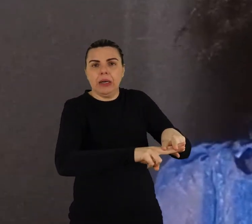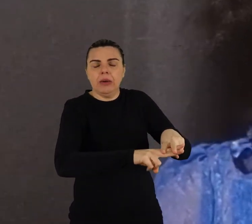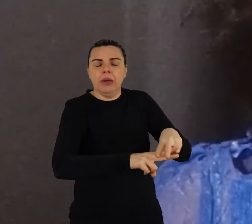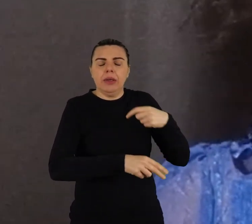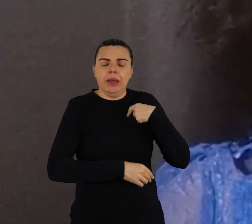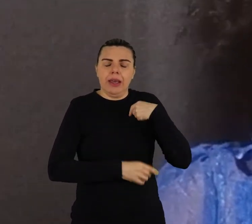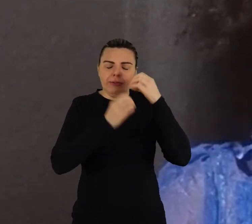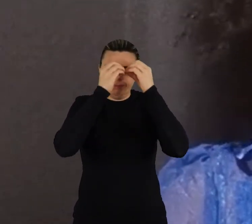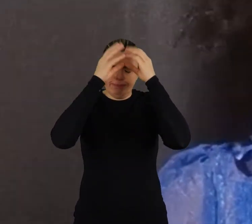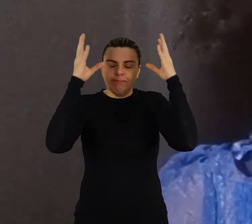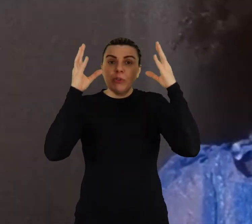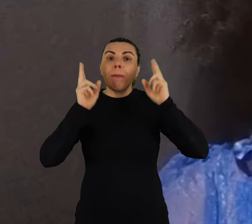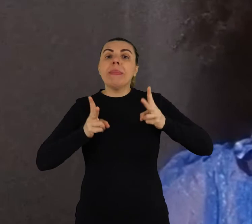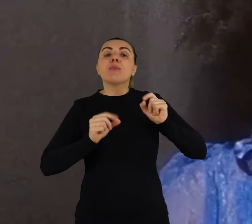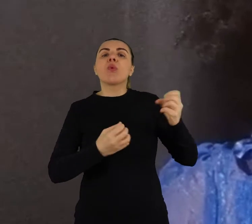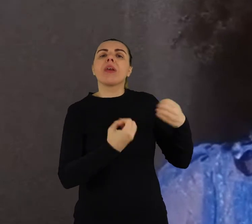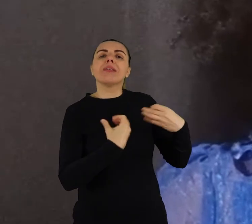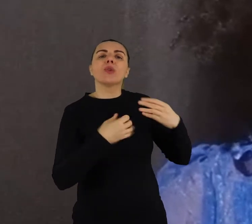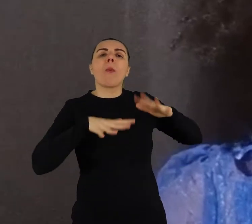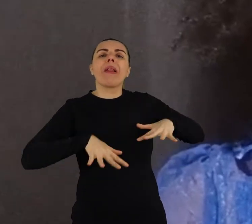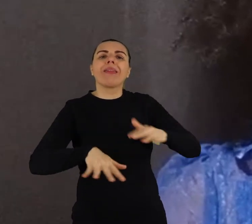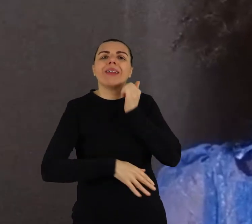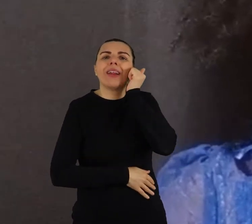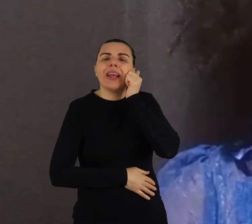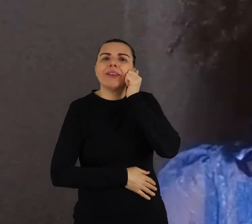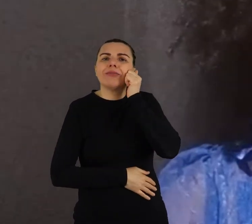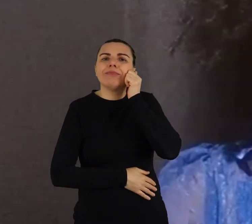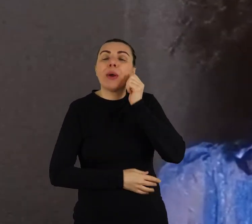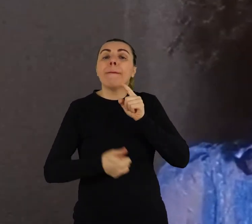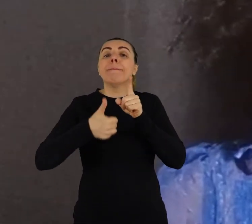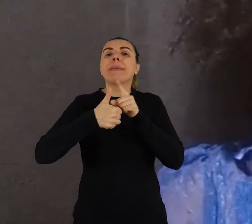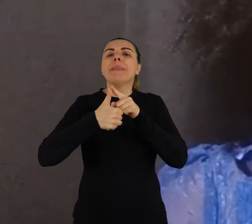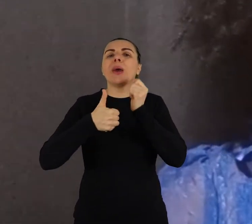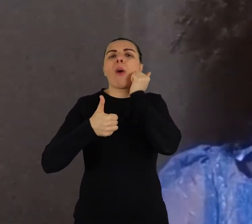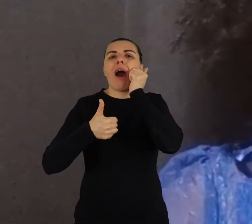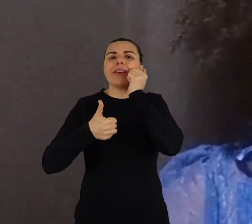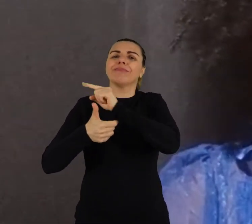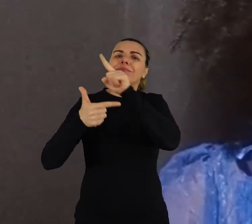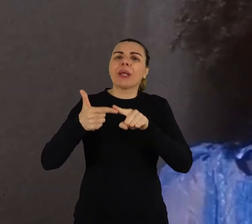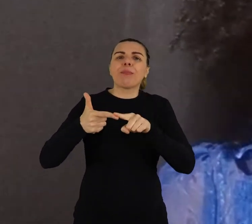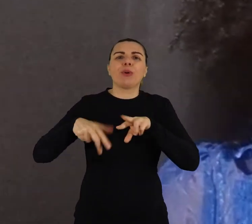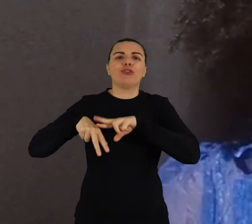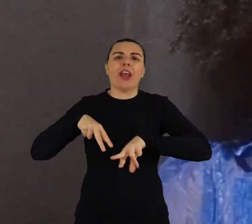eu lembrei do que a minha militância me ensinou. A raça vem antes de gênero.